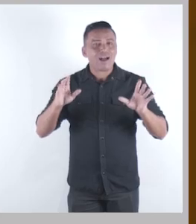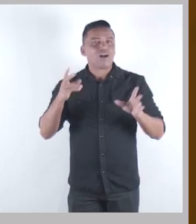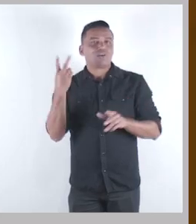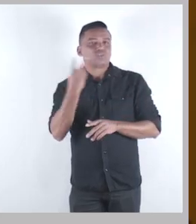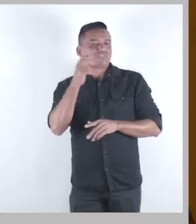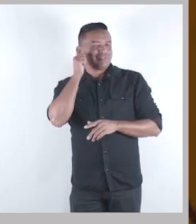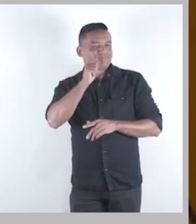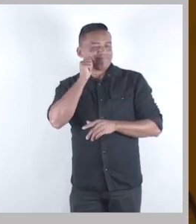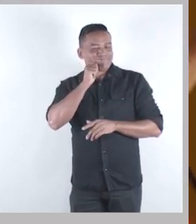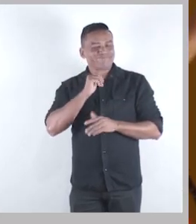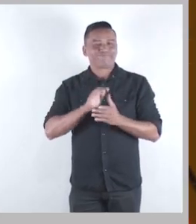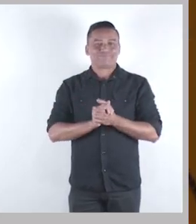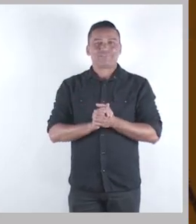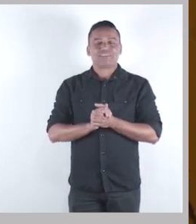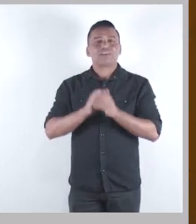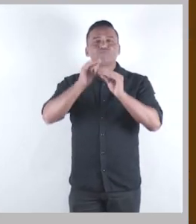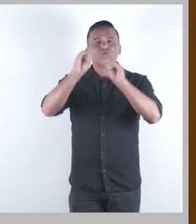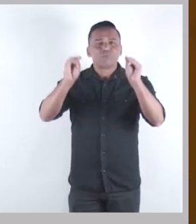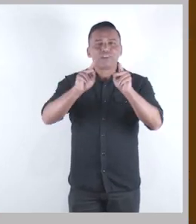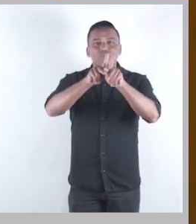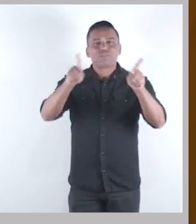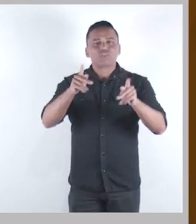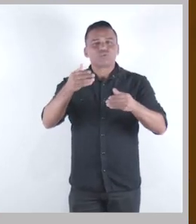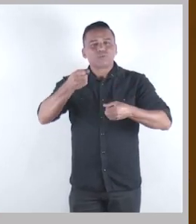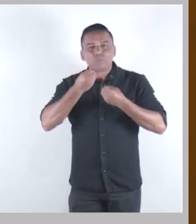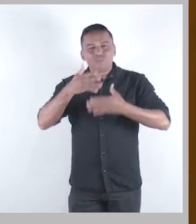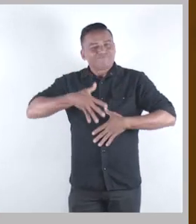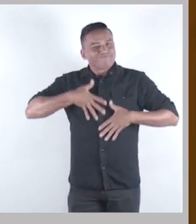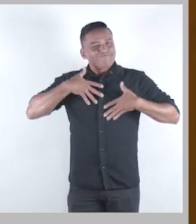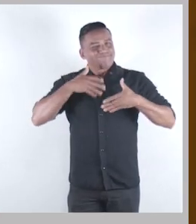Costa. Um beijo, professor, um prazer.